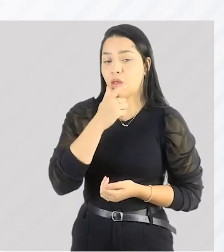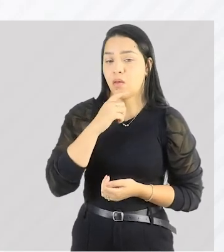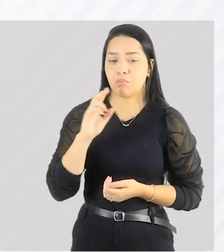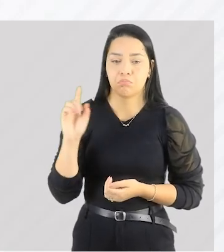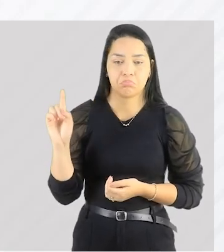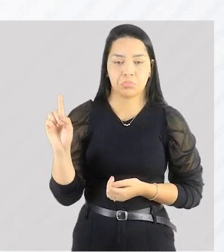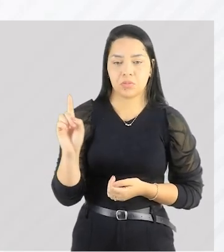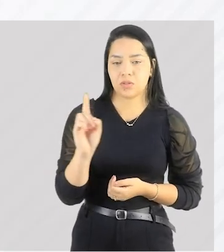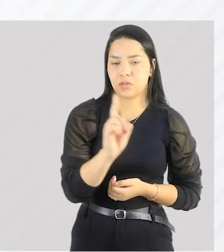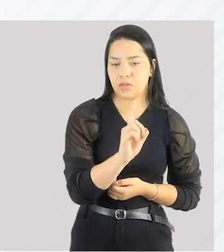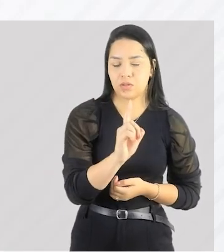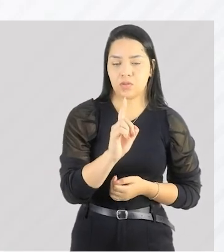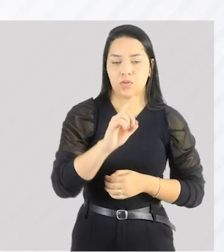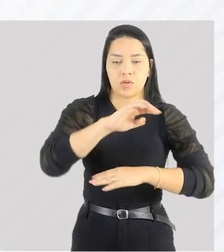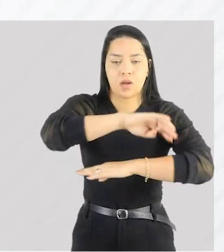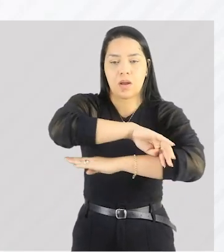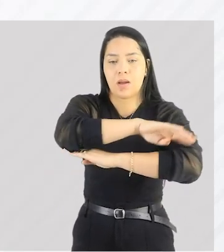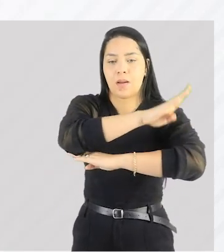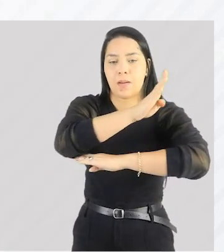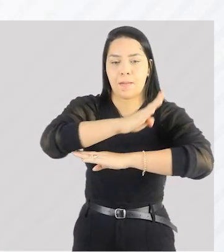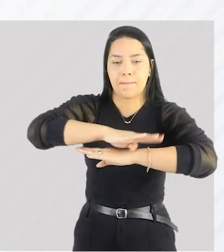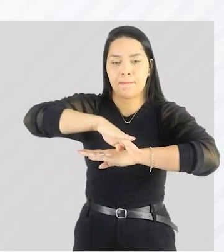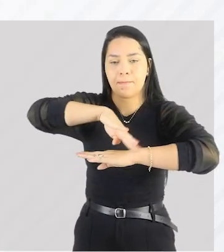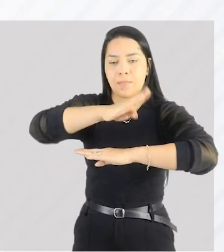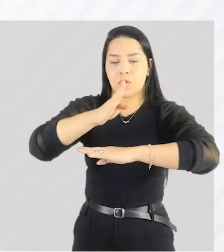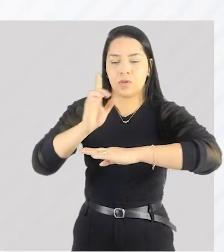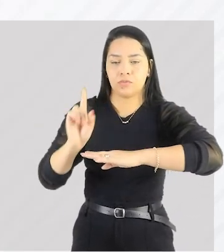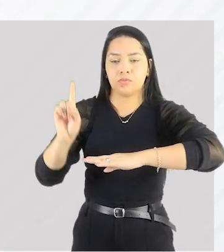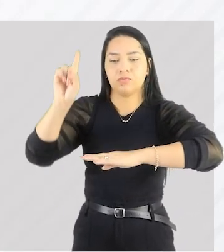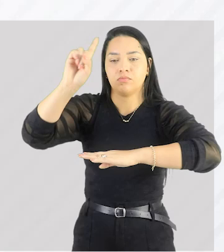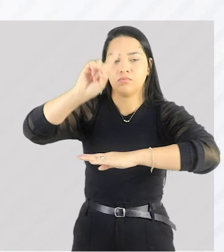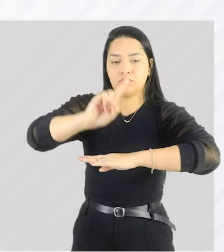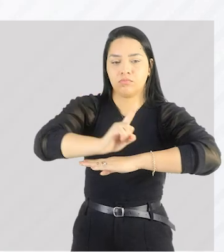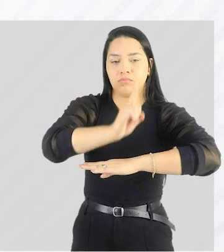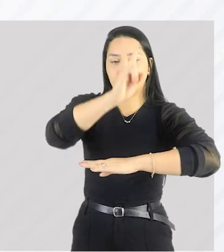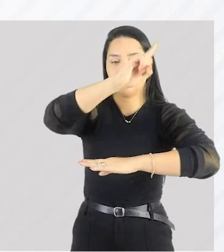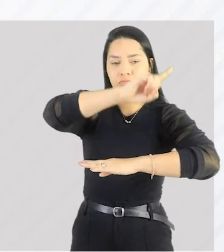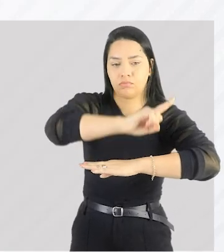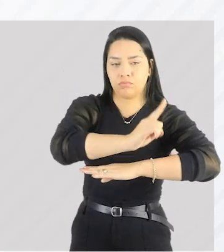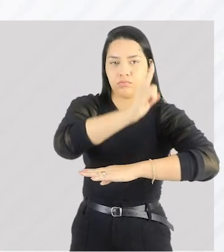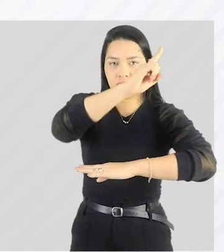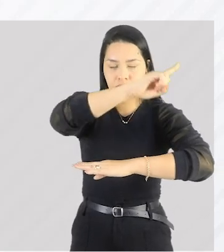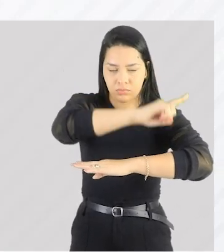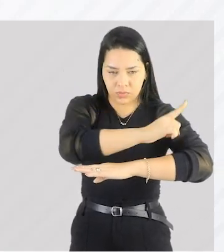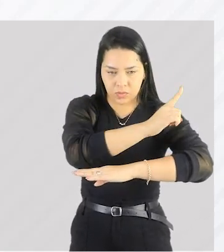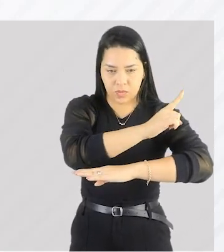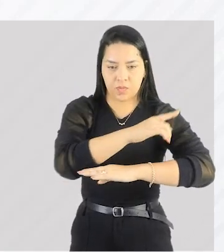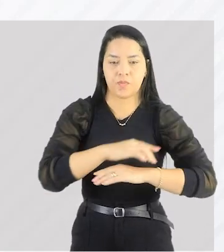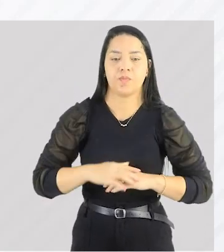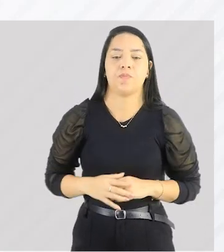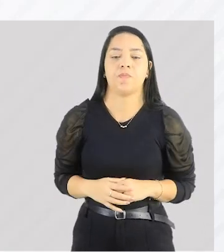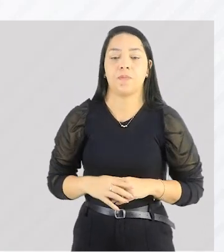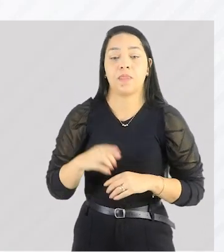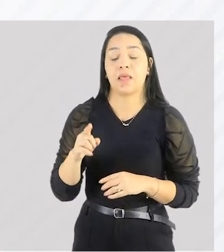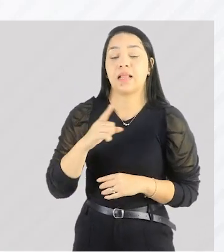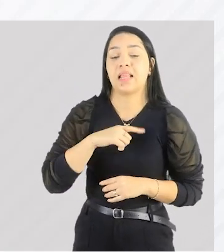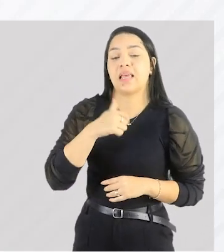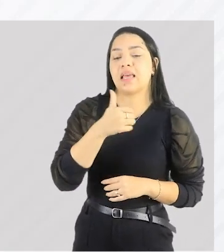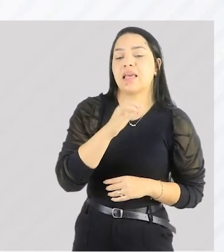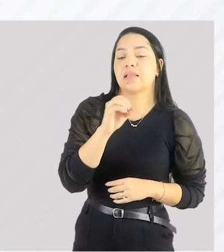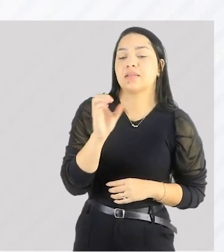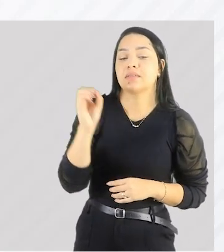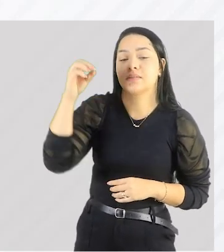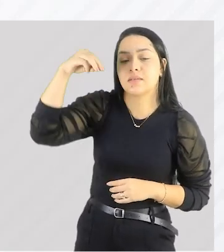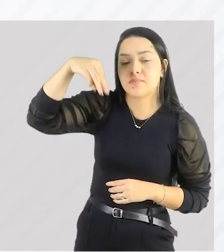seguinte: um andarilho subiu uma montanha por uma trilha sinuosa.